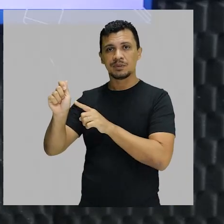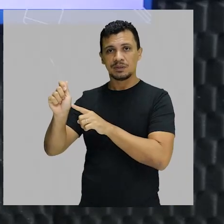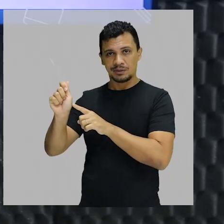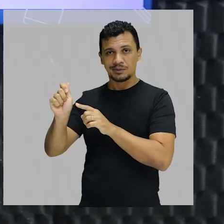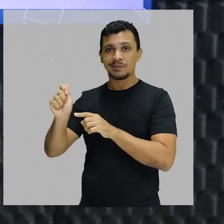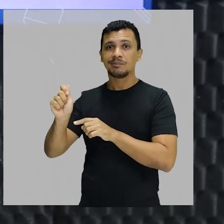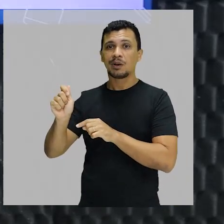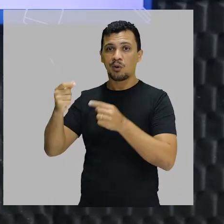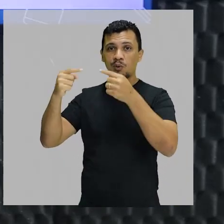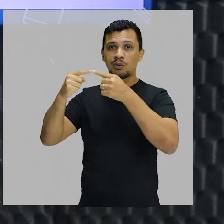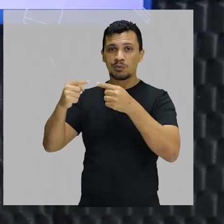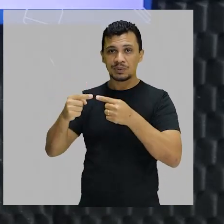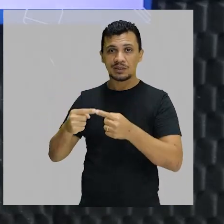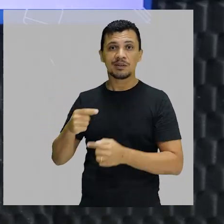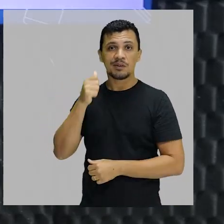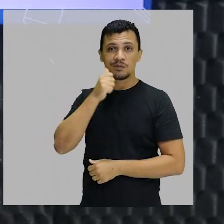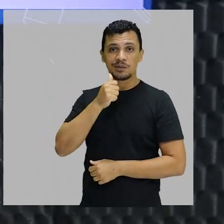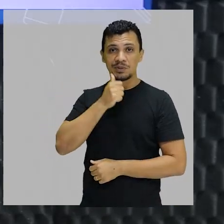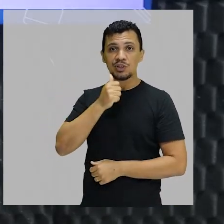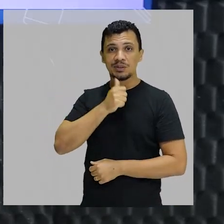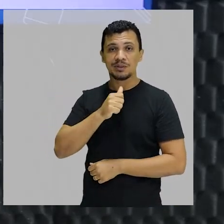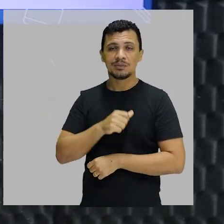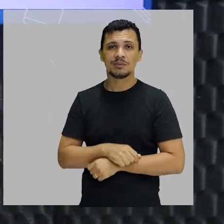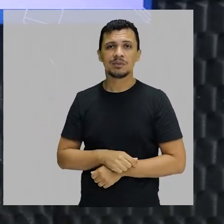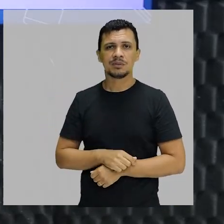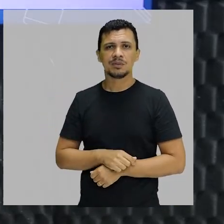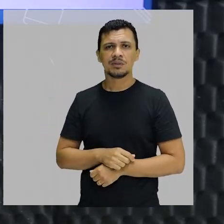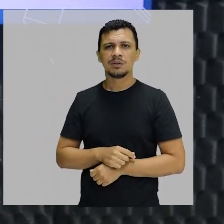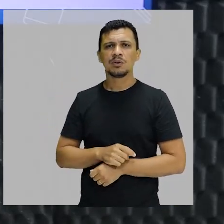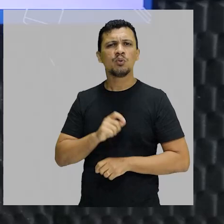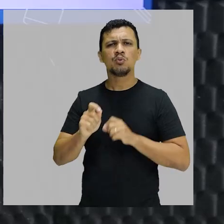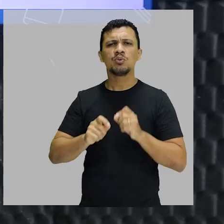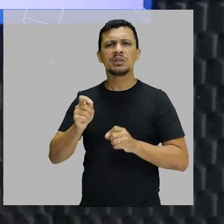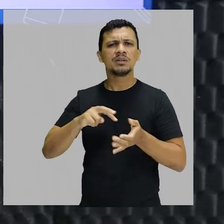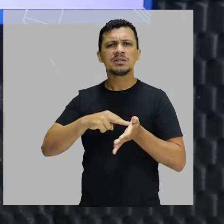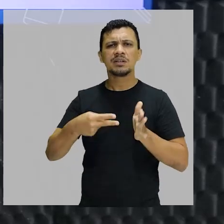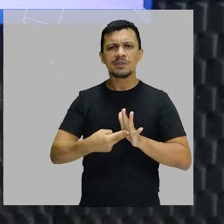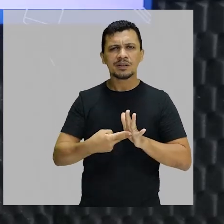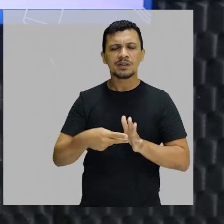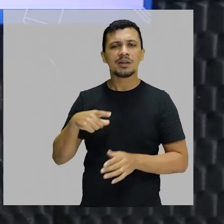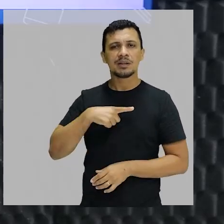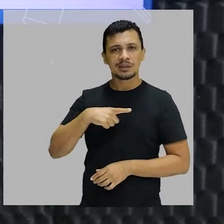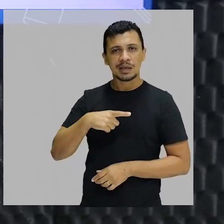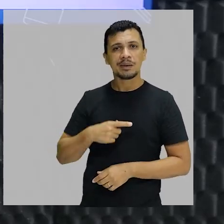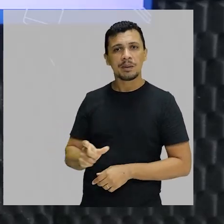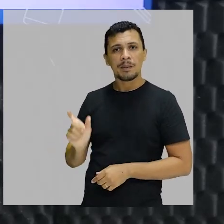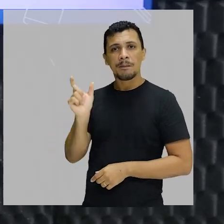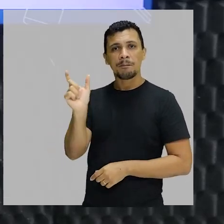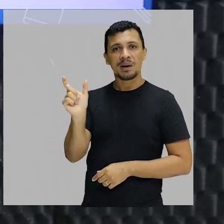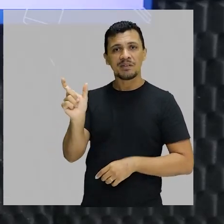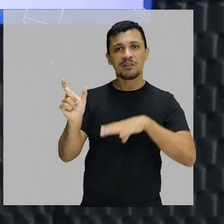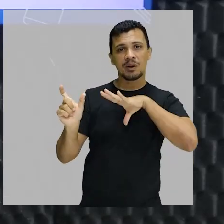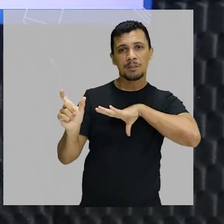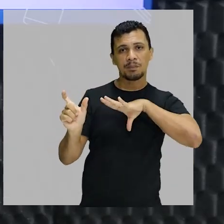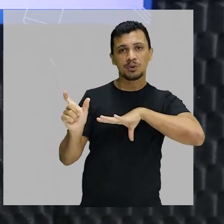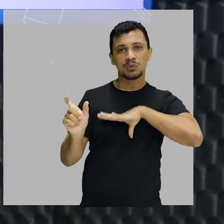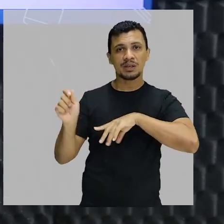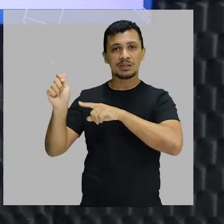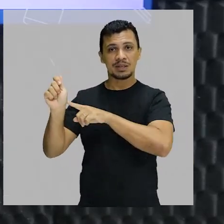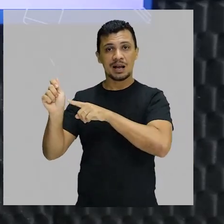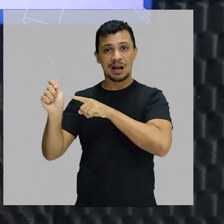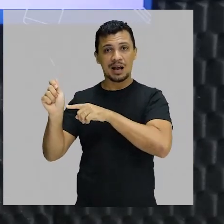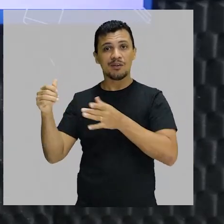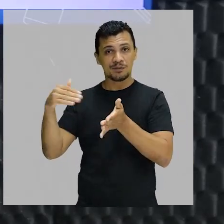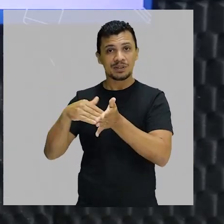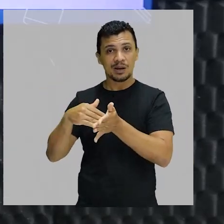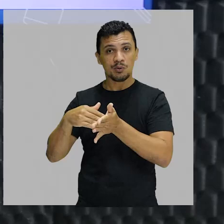são femininas. O que é que eu quero dizer com isso? Bem aqui que existem palavras terminadas em A em português que são masculinas, mas